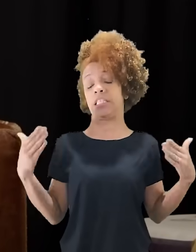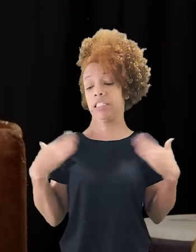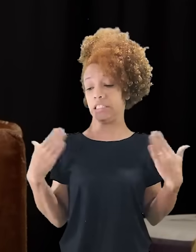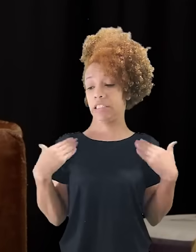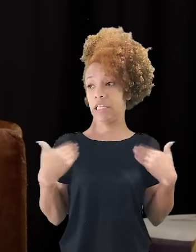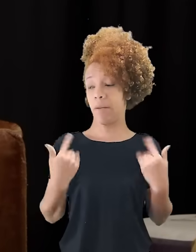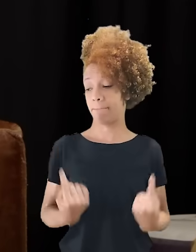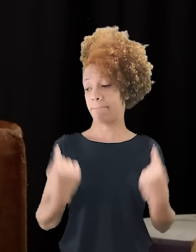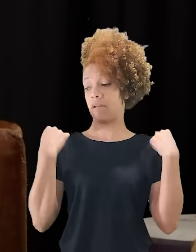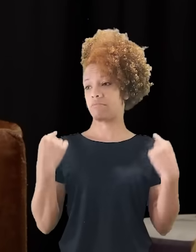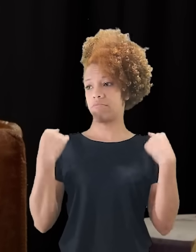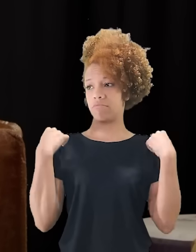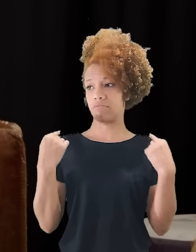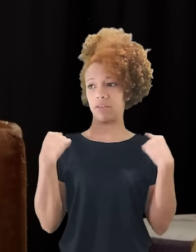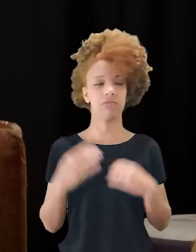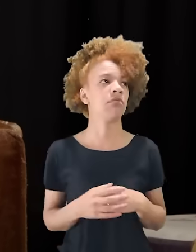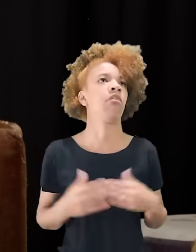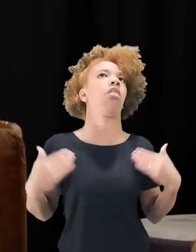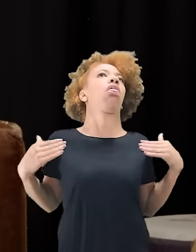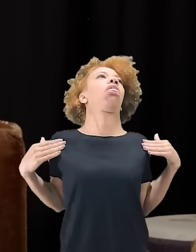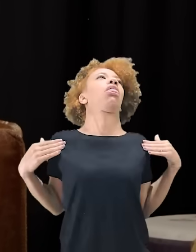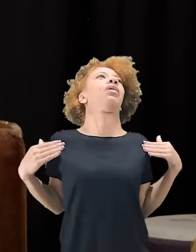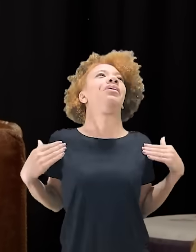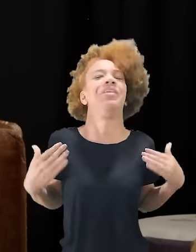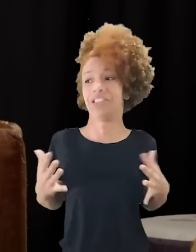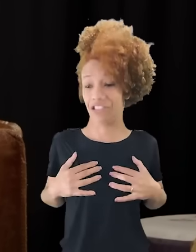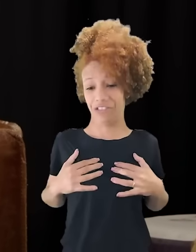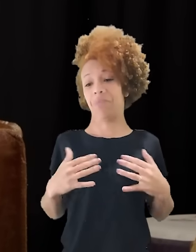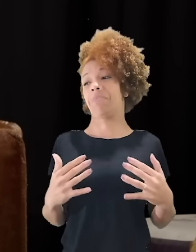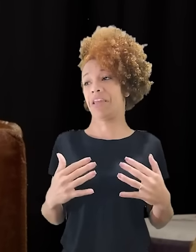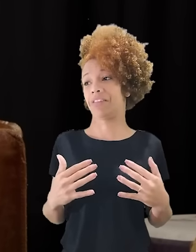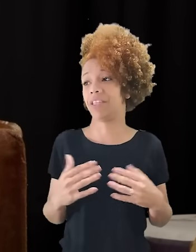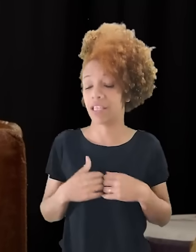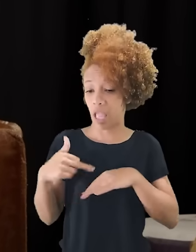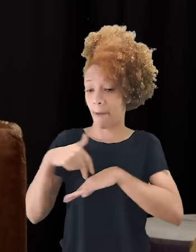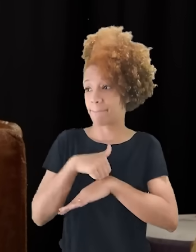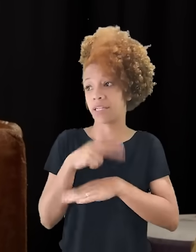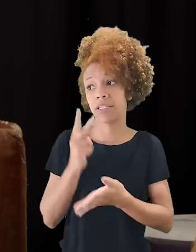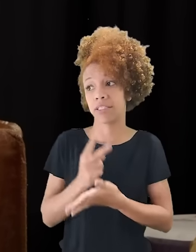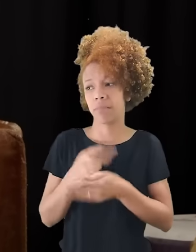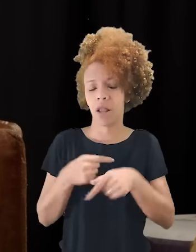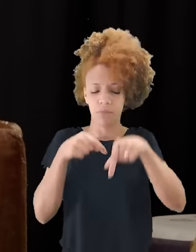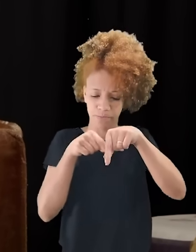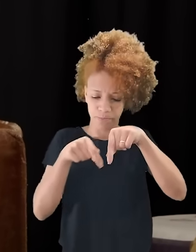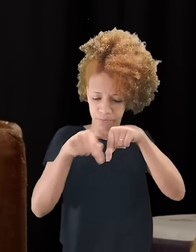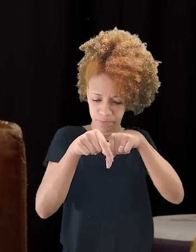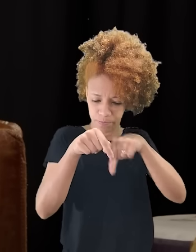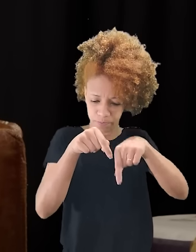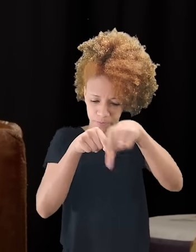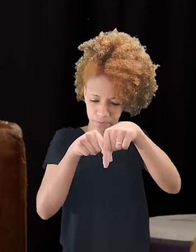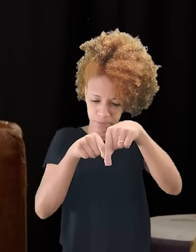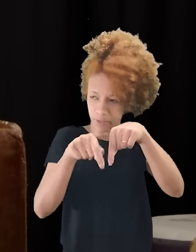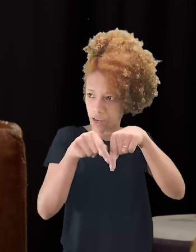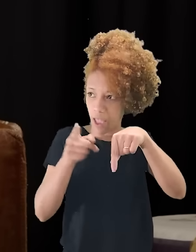Sempre colocar os ombros para trás e empinar o peito e a perna tem que ser sempre uma na frente